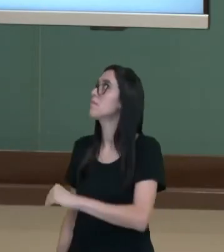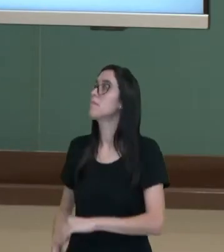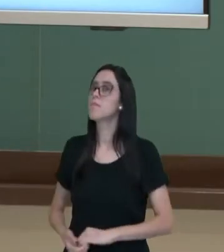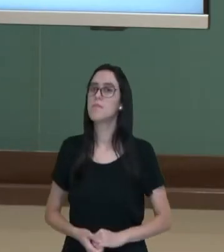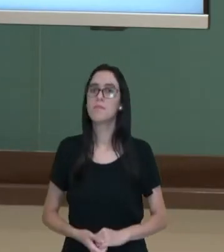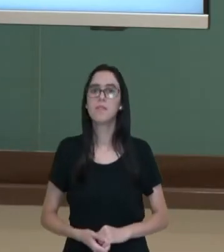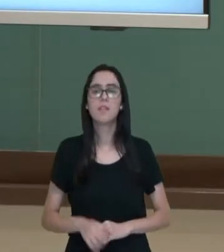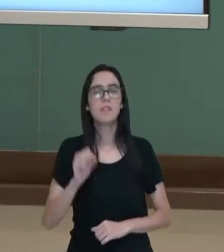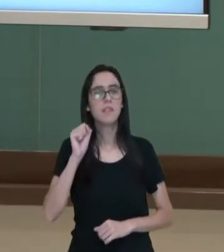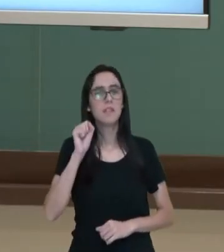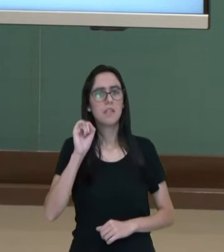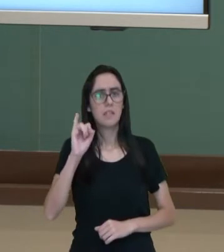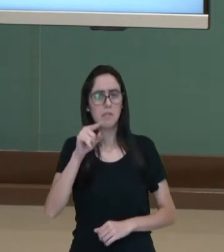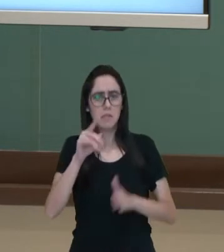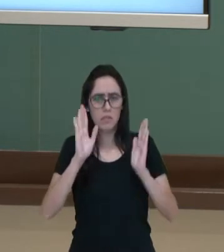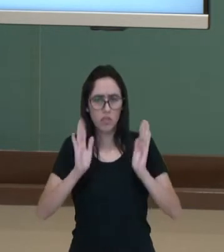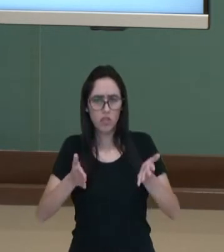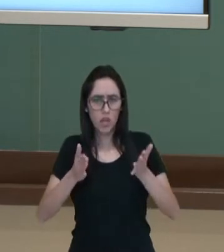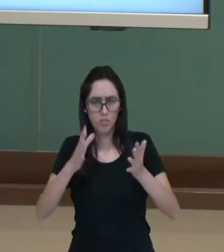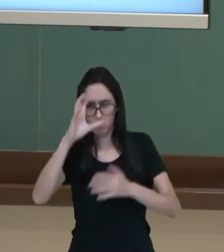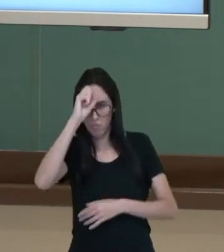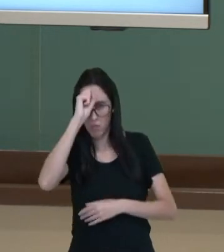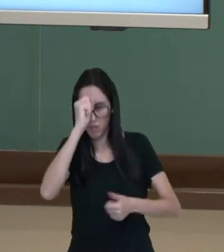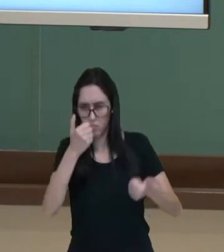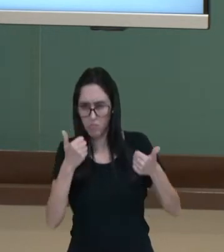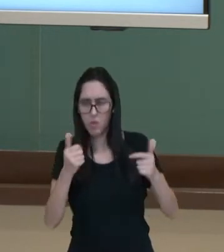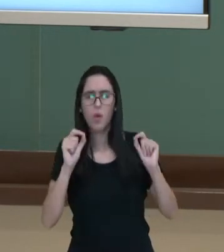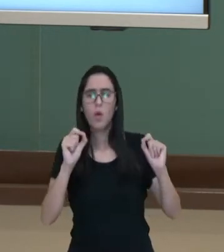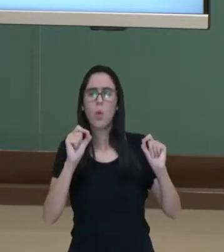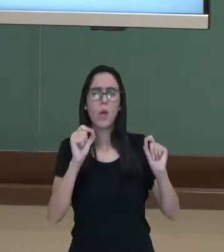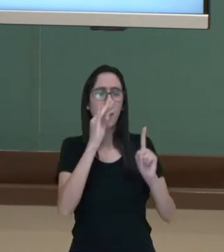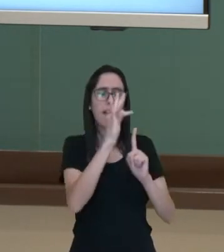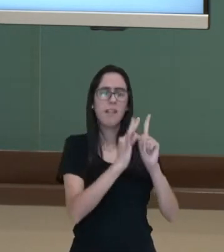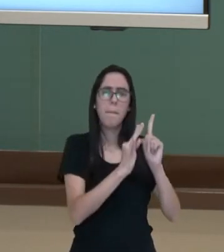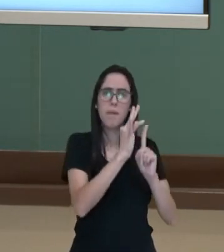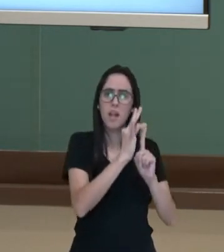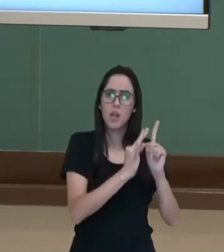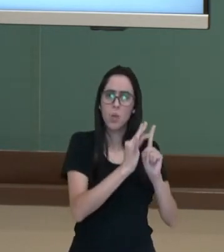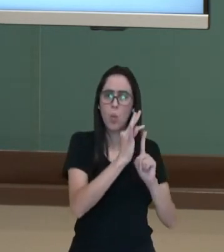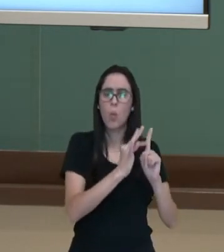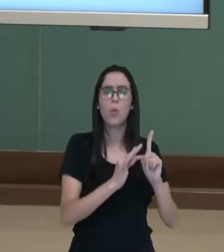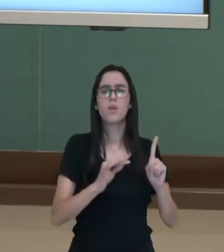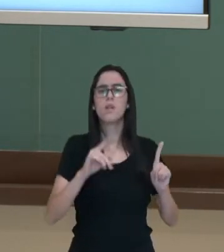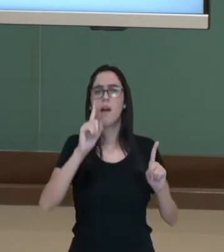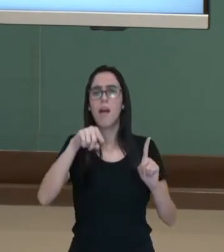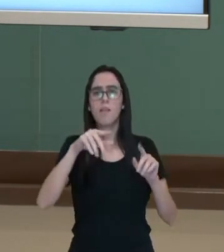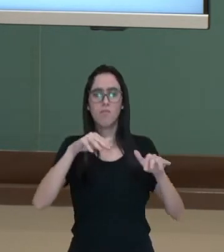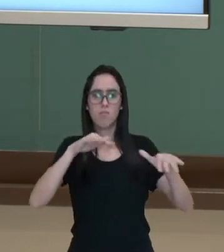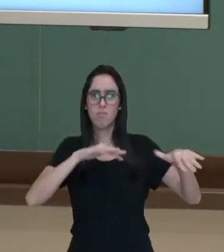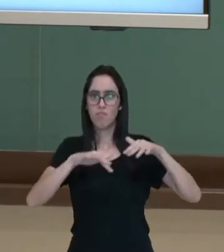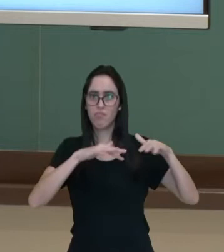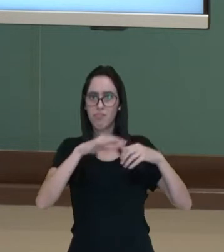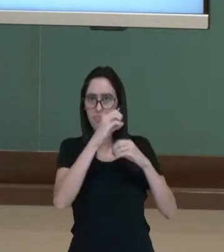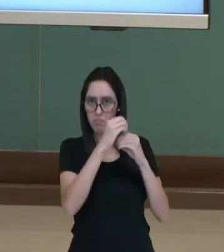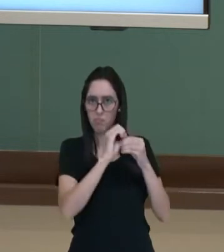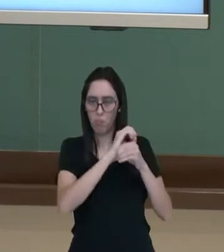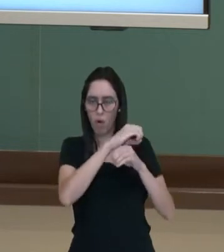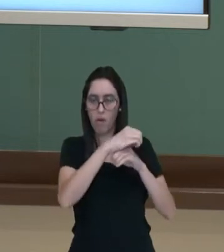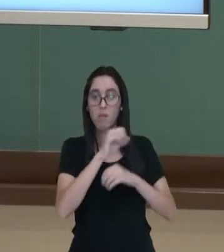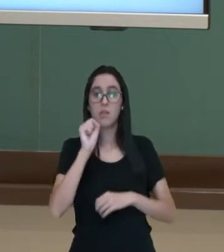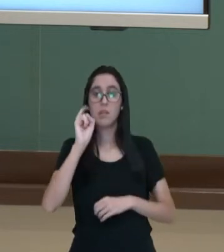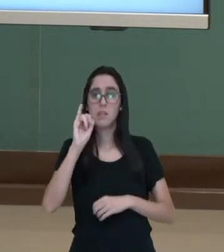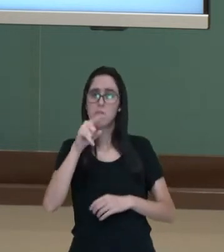você pegou, então, o que é temperatura, que é simplesmente uma medida da agitação molecular, se você pegou o